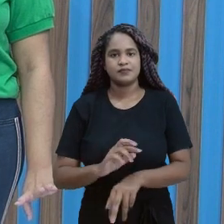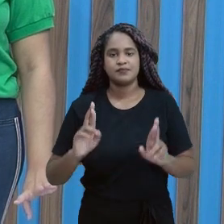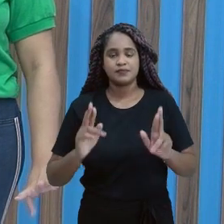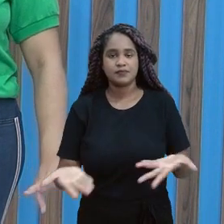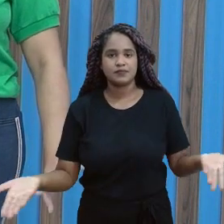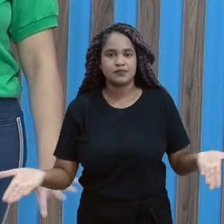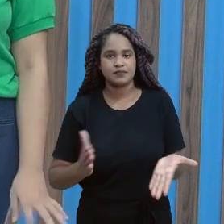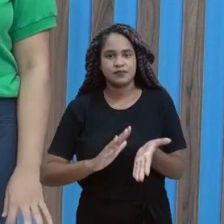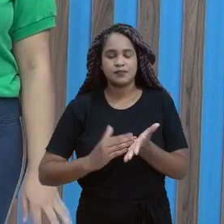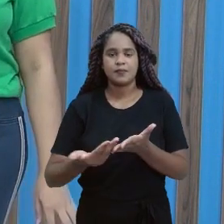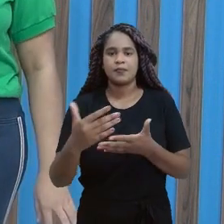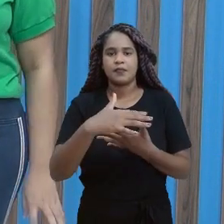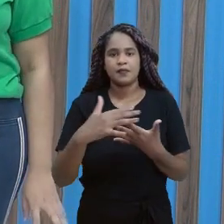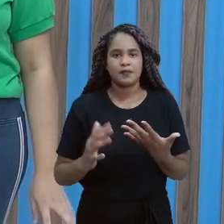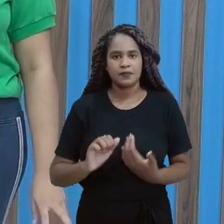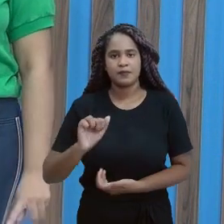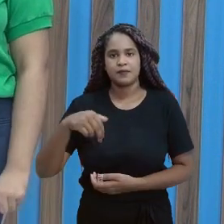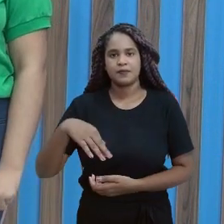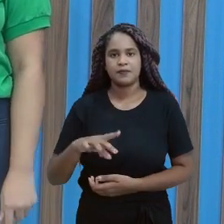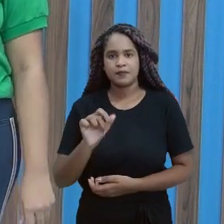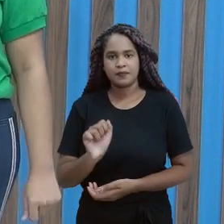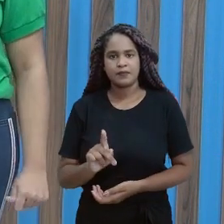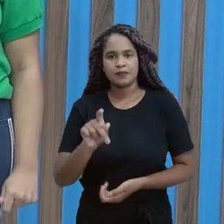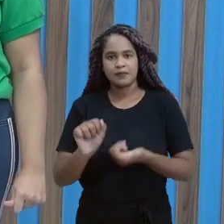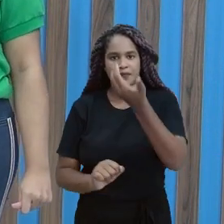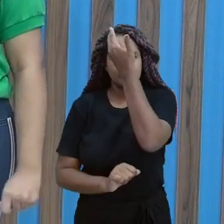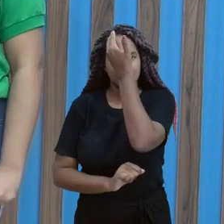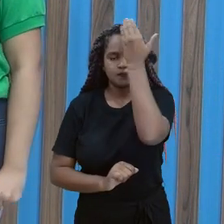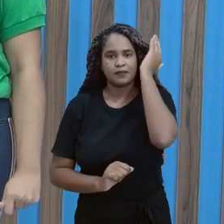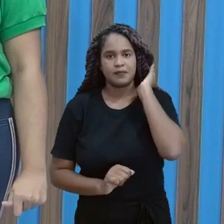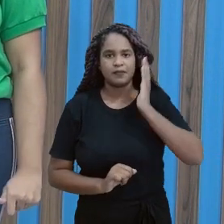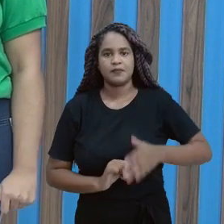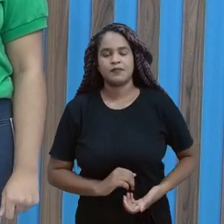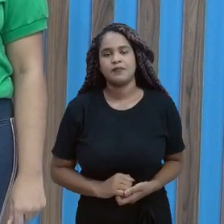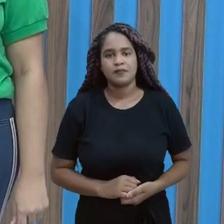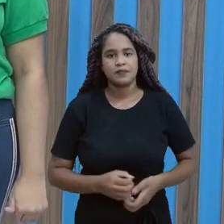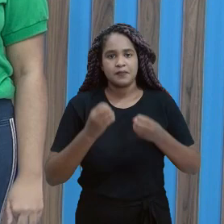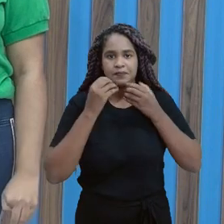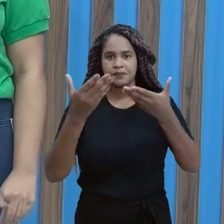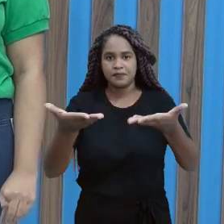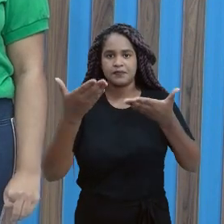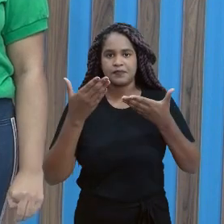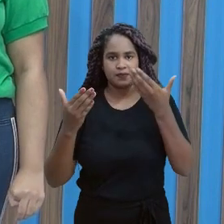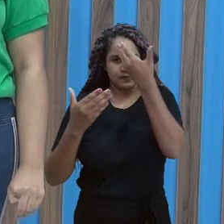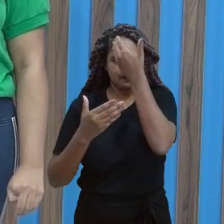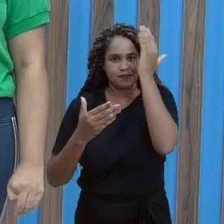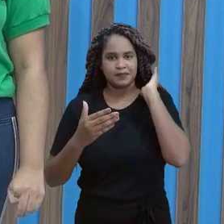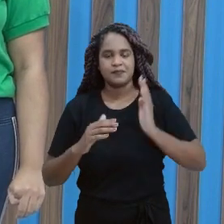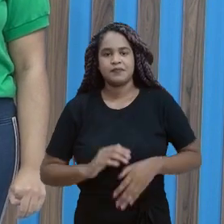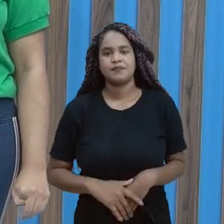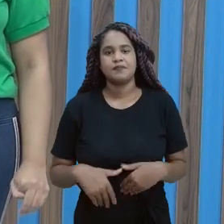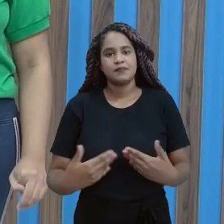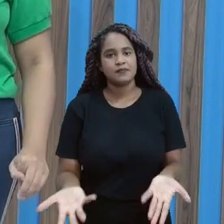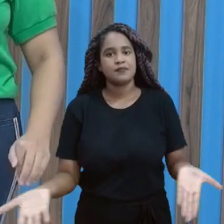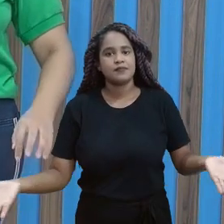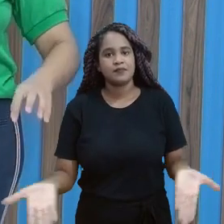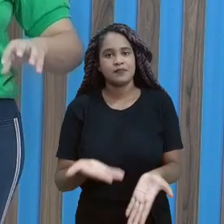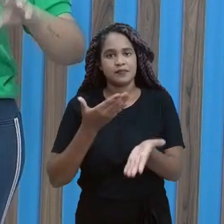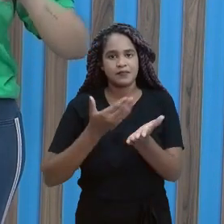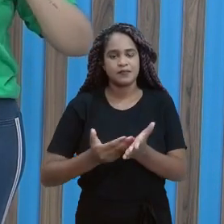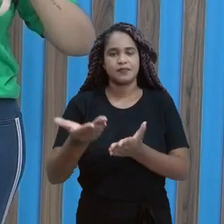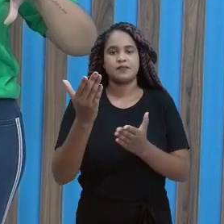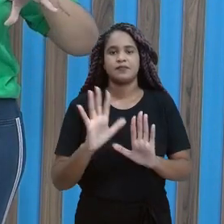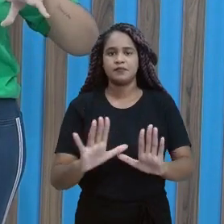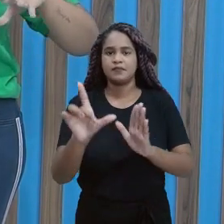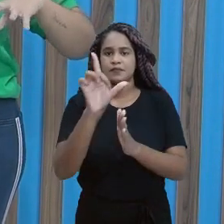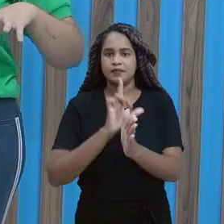a tradução simultânea para a língua brasileira de sinais é a nossa querida intérprete Amanda. Seja muito bem-vinda, Amanda. Vamos lá, né? Antes de começar